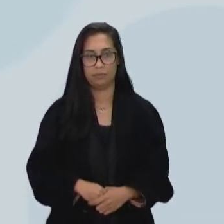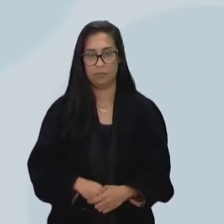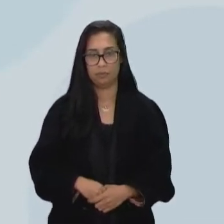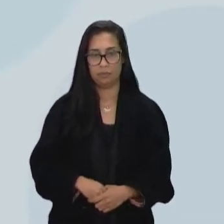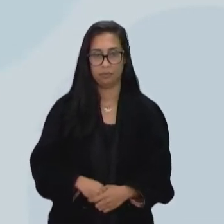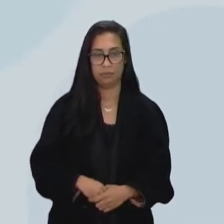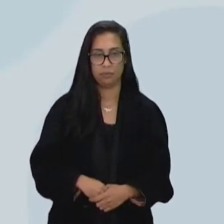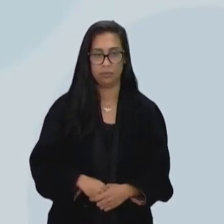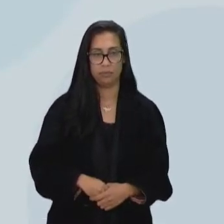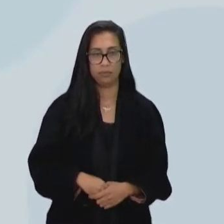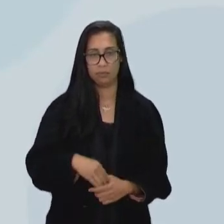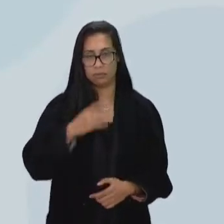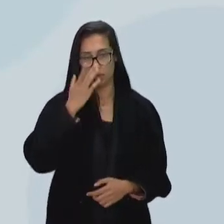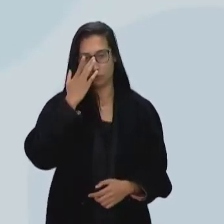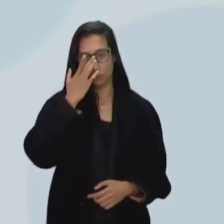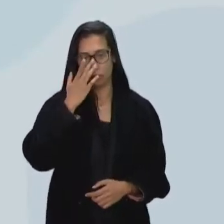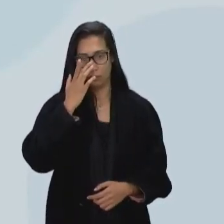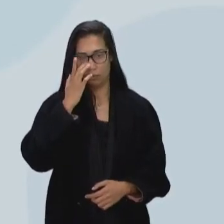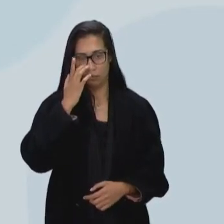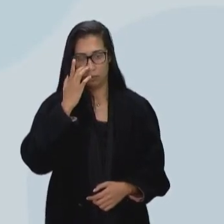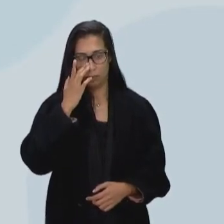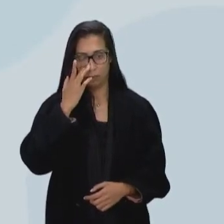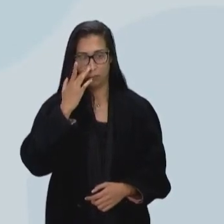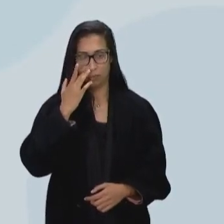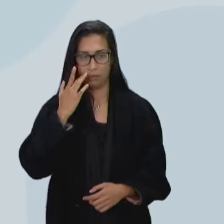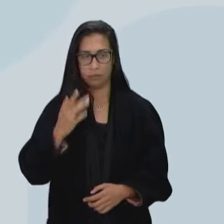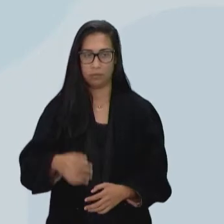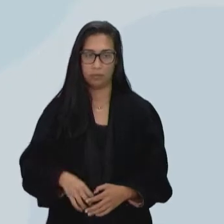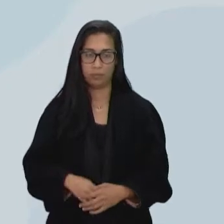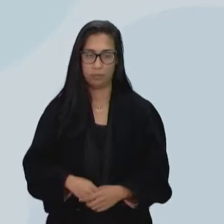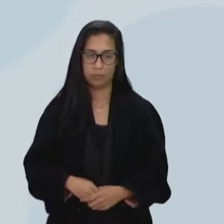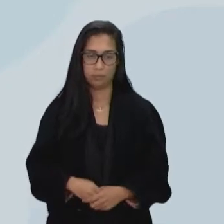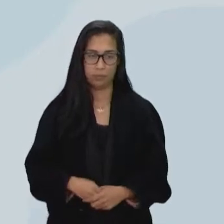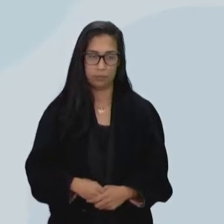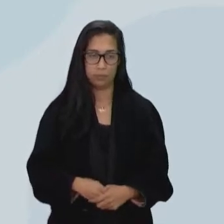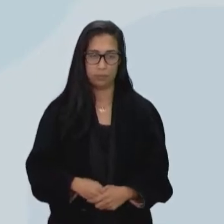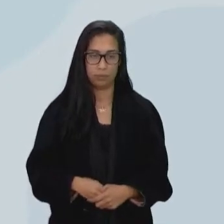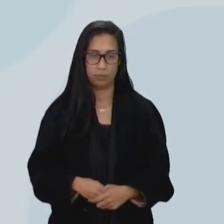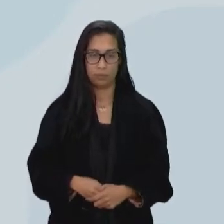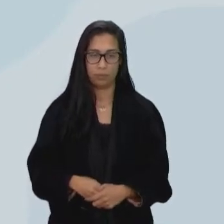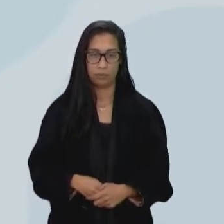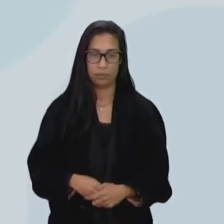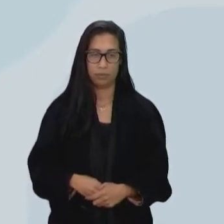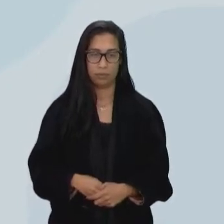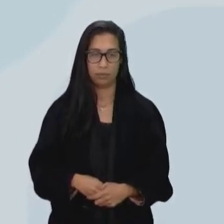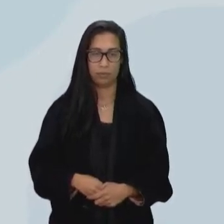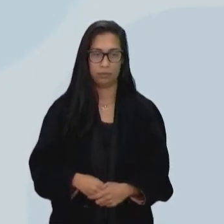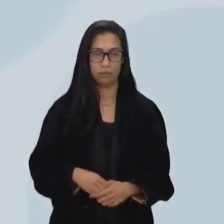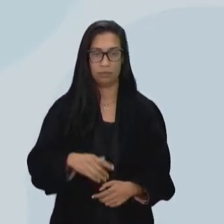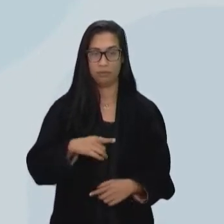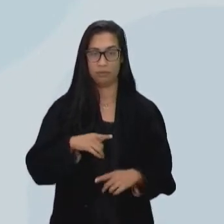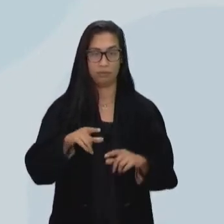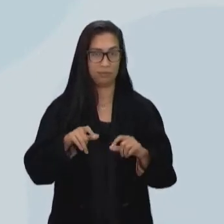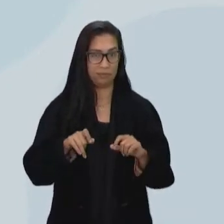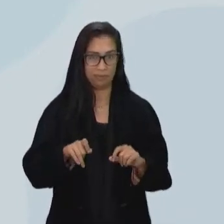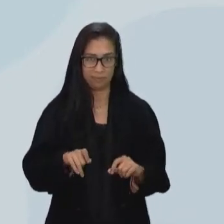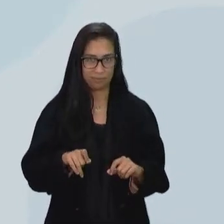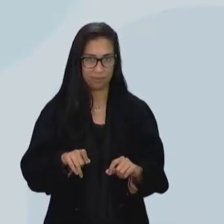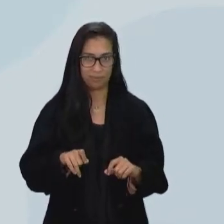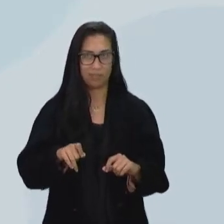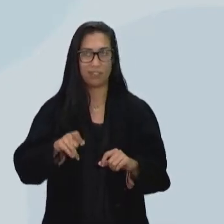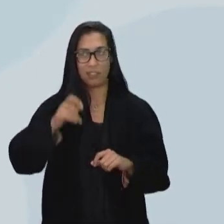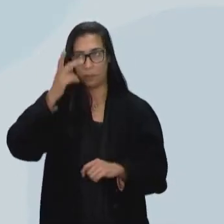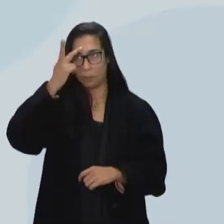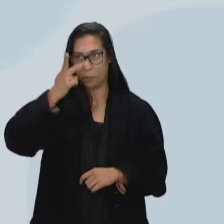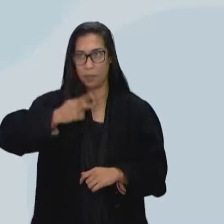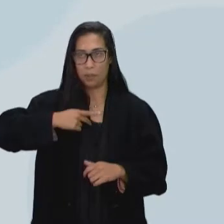que tem a ver com discurso. E aqui é o nosso momento de analisar tudo o que a gente